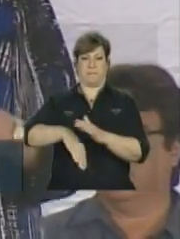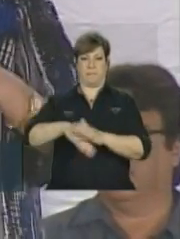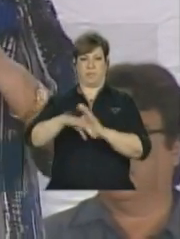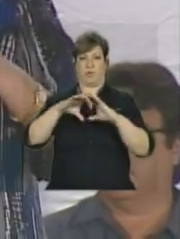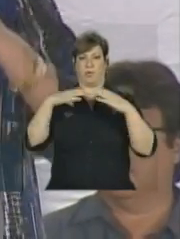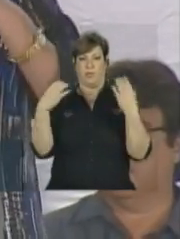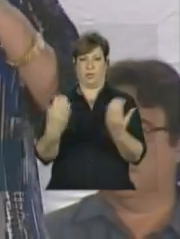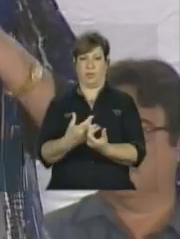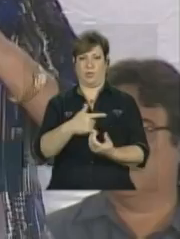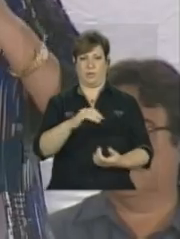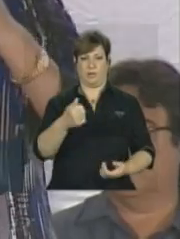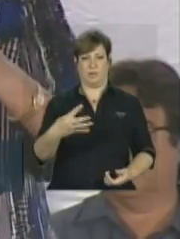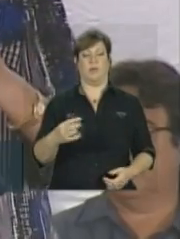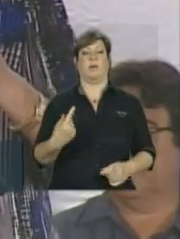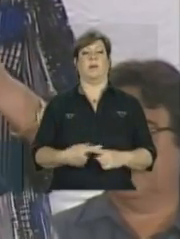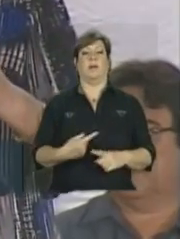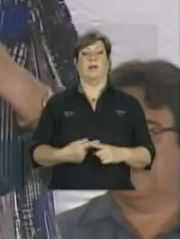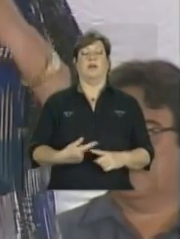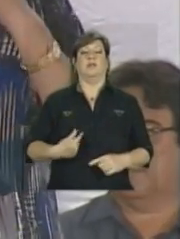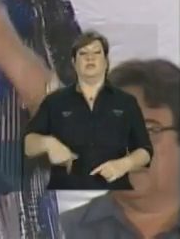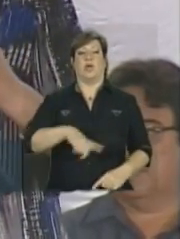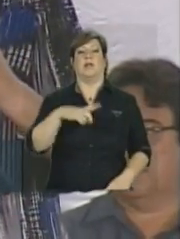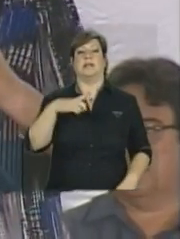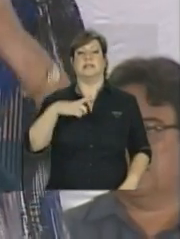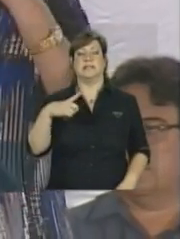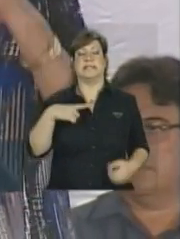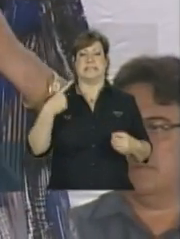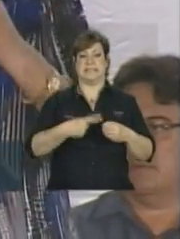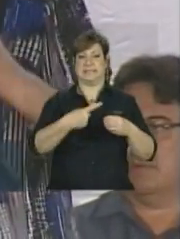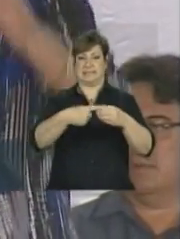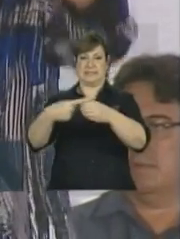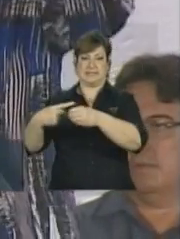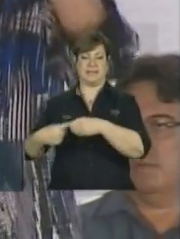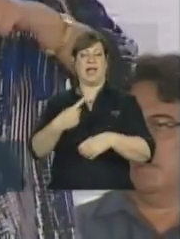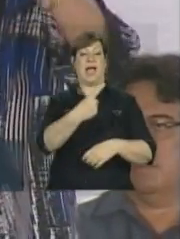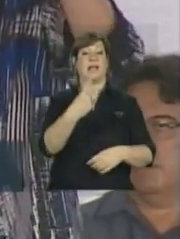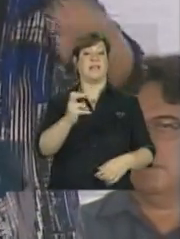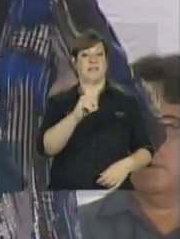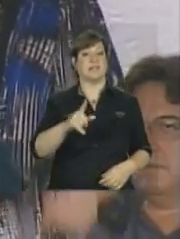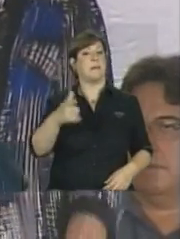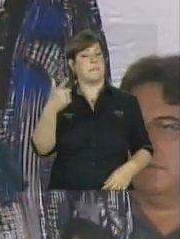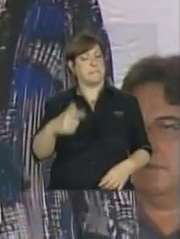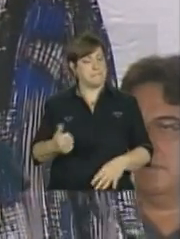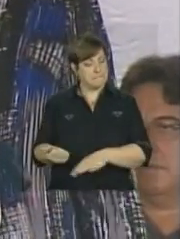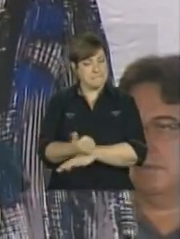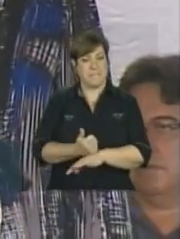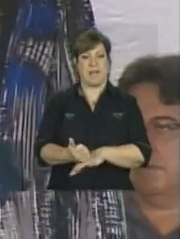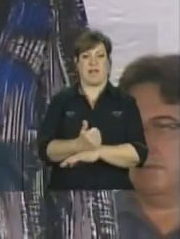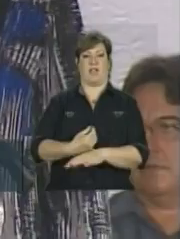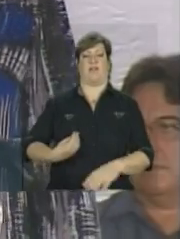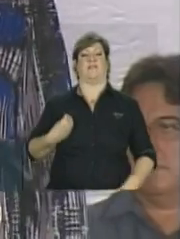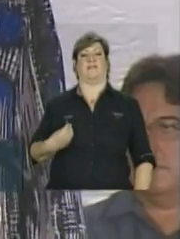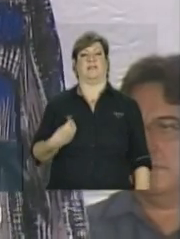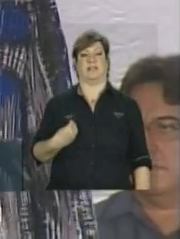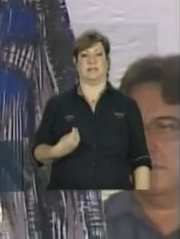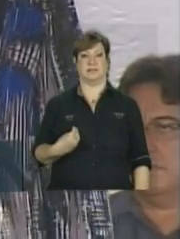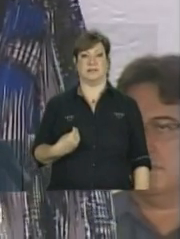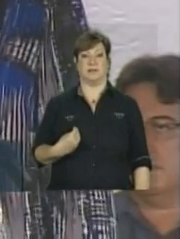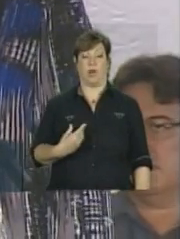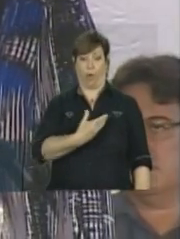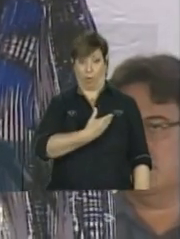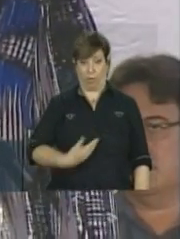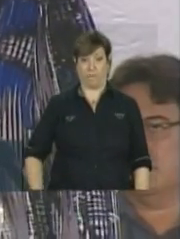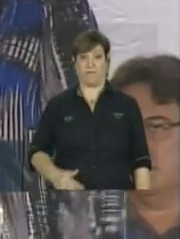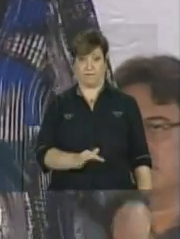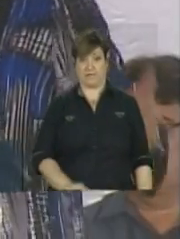para que a gente tenha cidades cada vez melhores para se viver. O governo